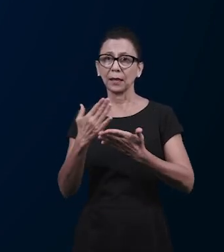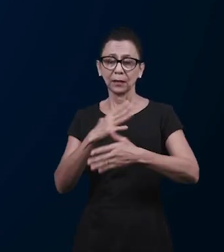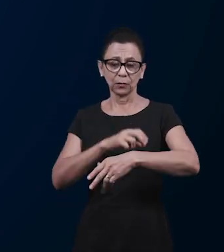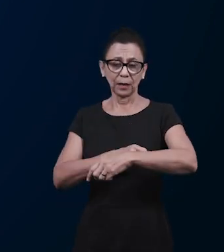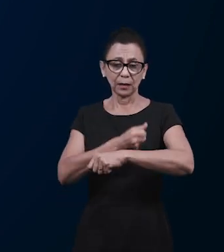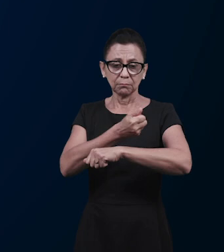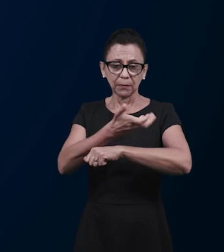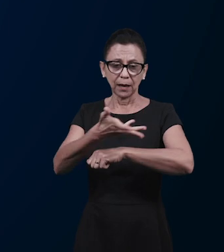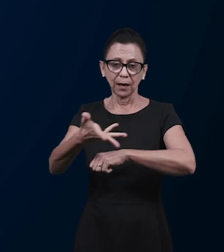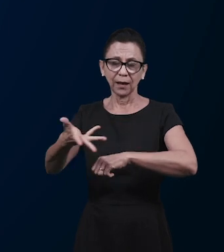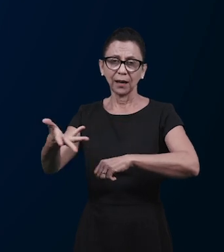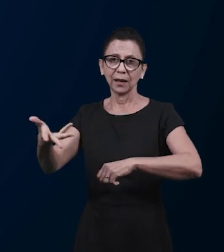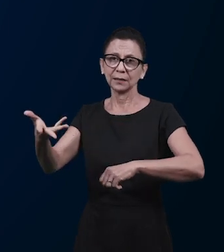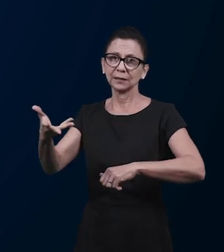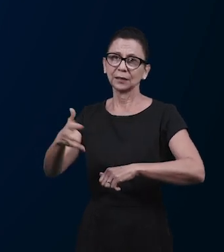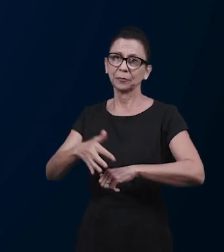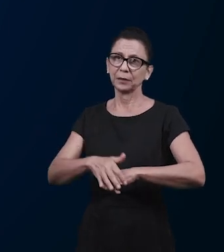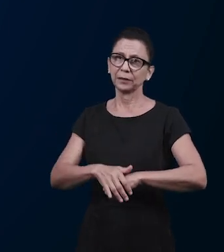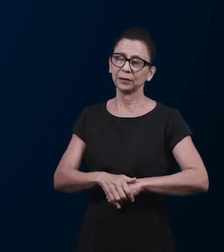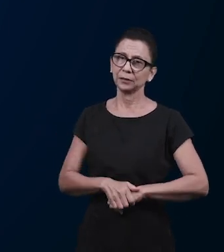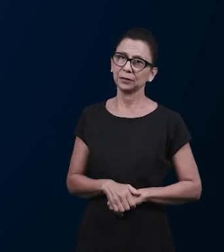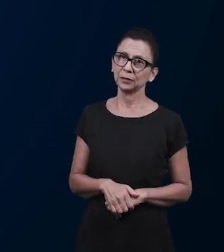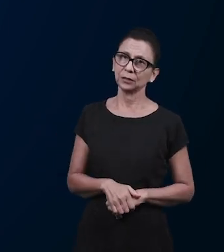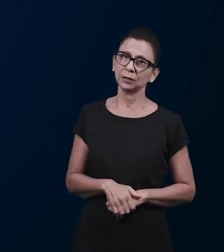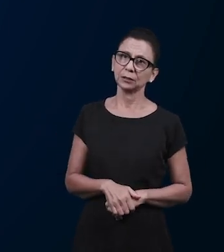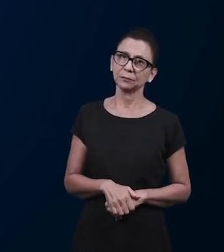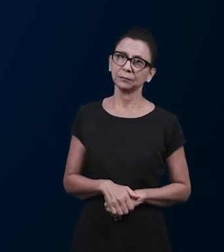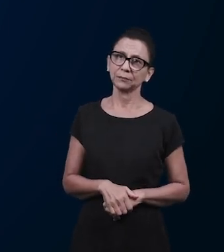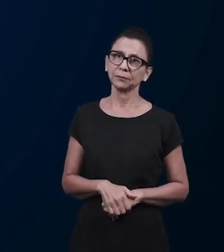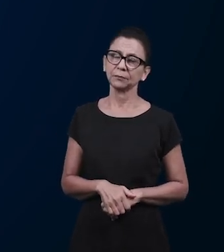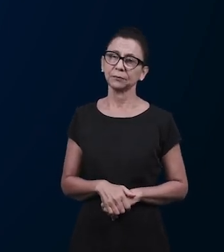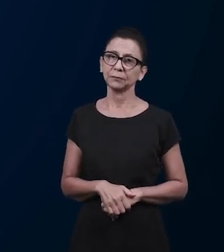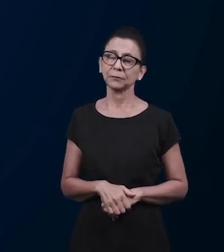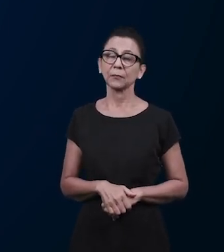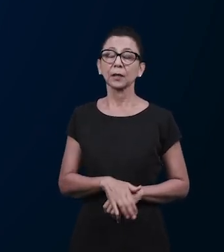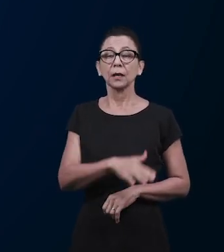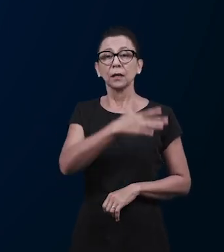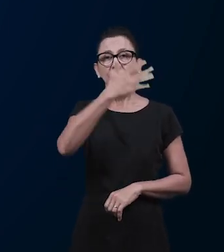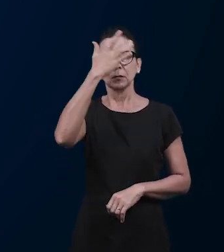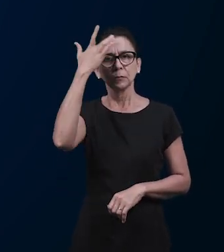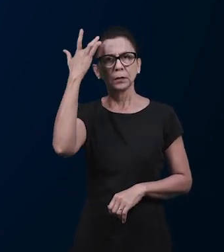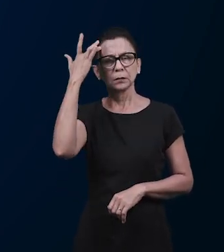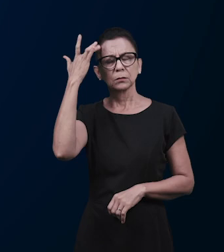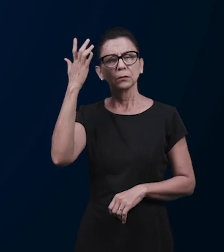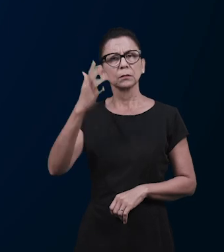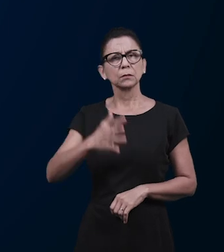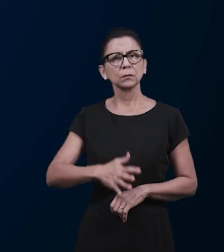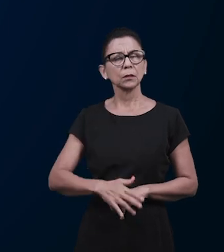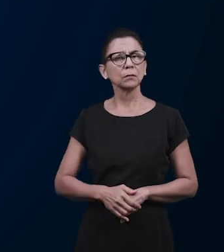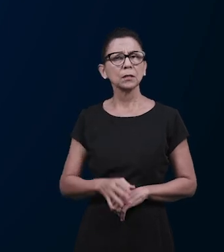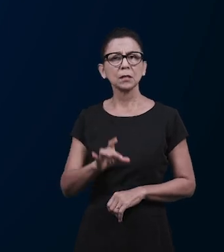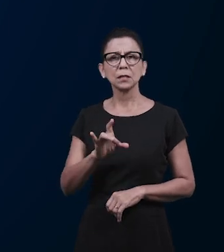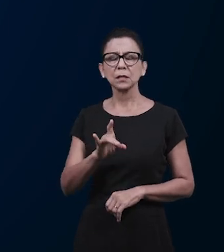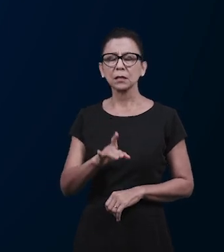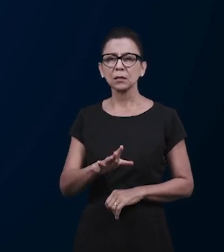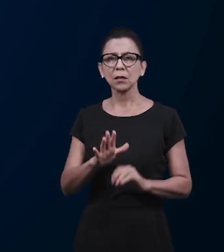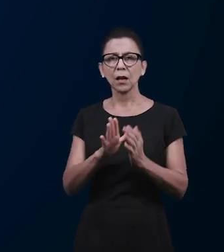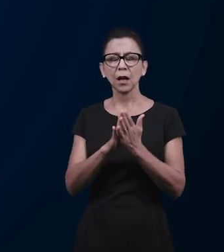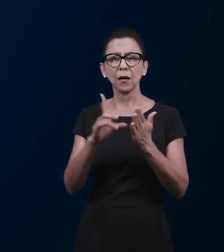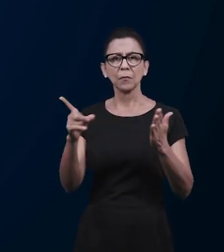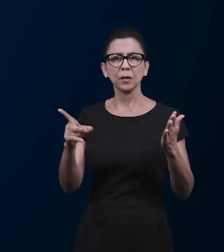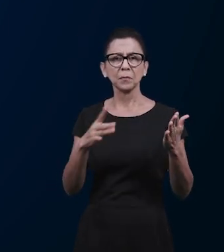superficial à beira do caminho. Ou seja, são pessoas que vivem a palavra na